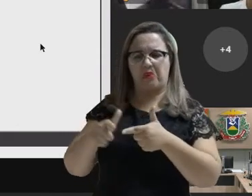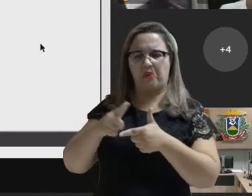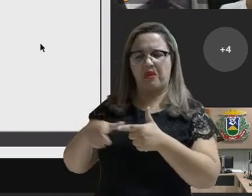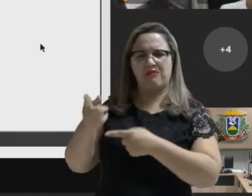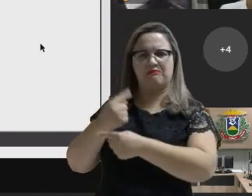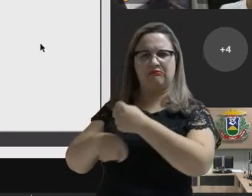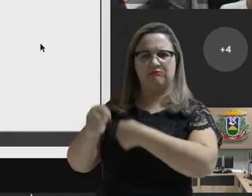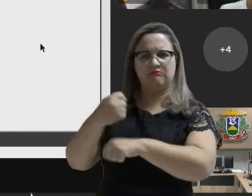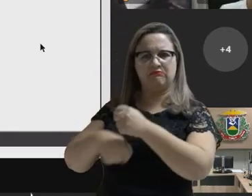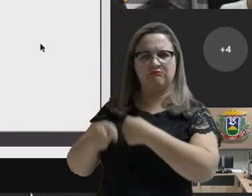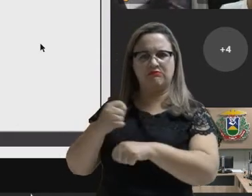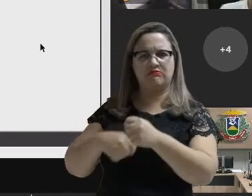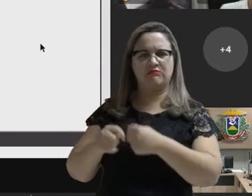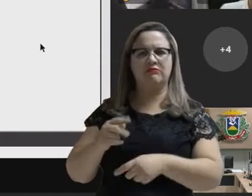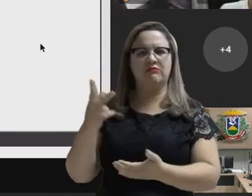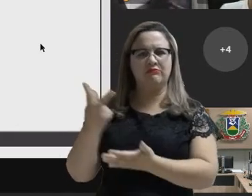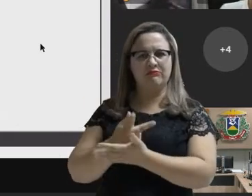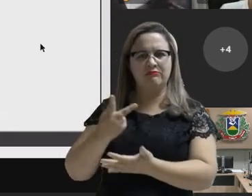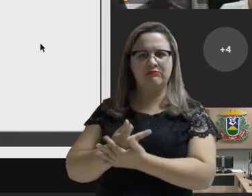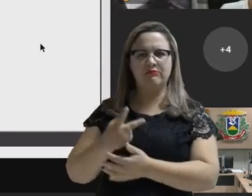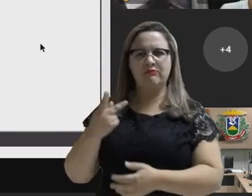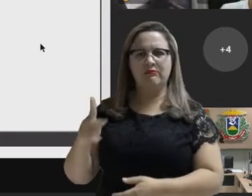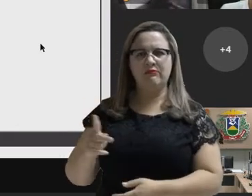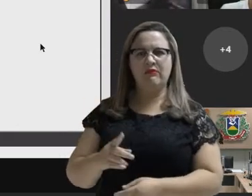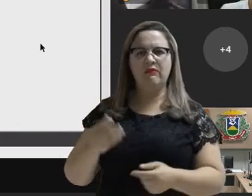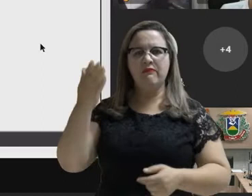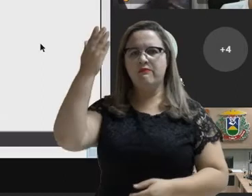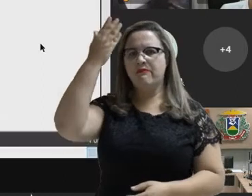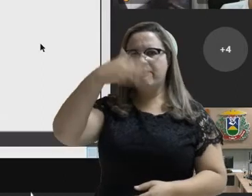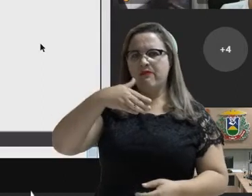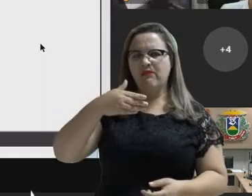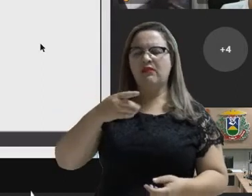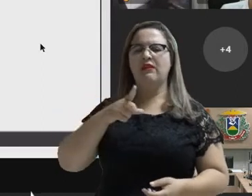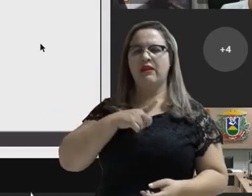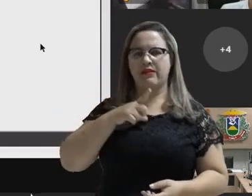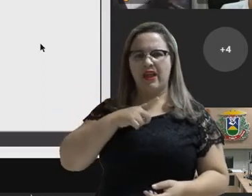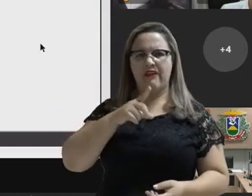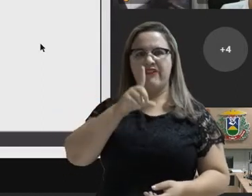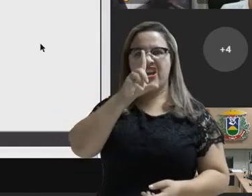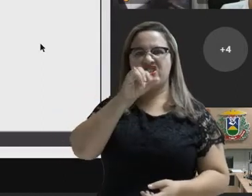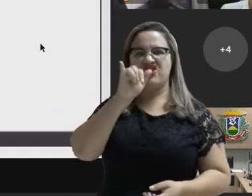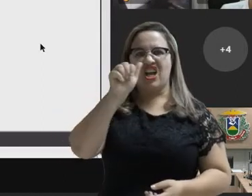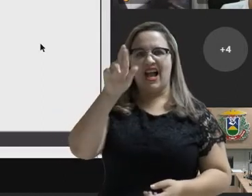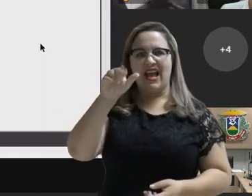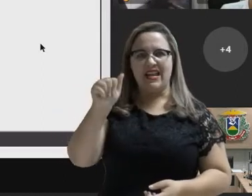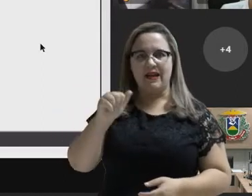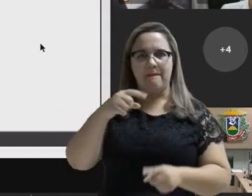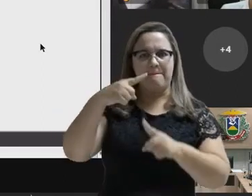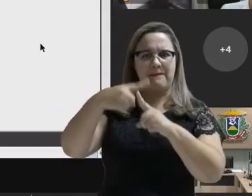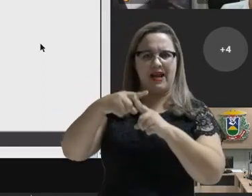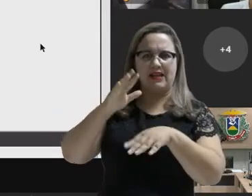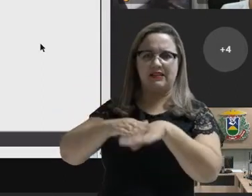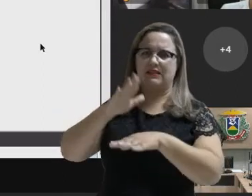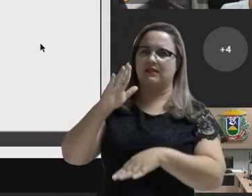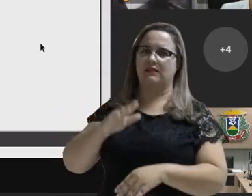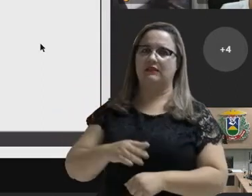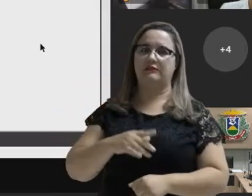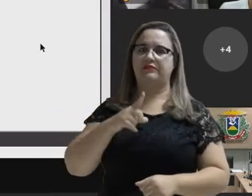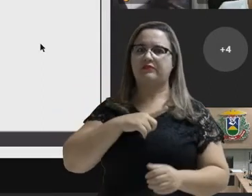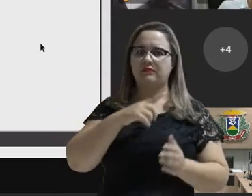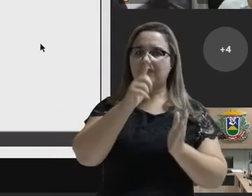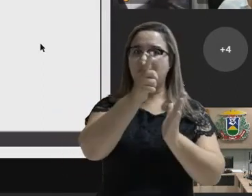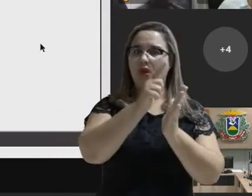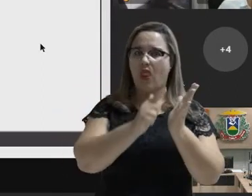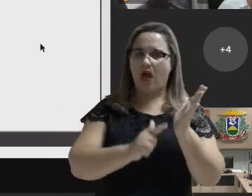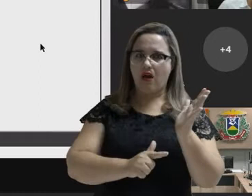prova, né, de que houve uma concessão de diária a mais, e tem até o laudo do próprio